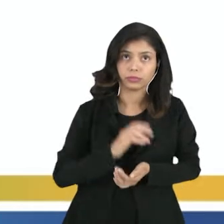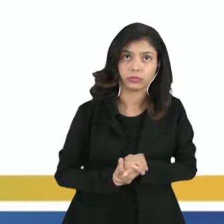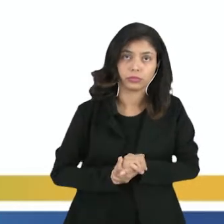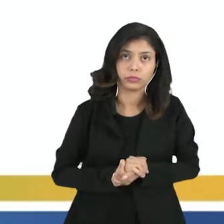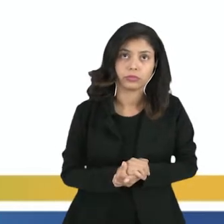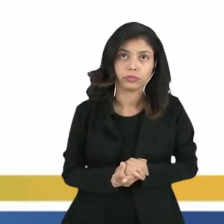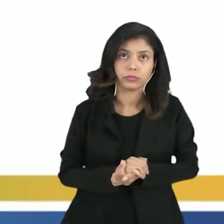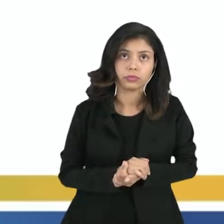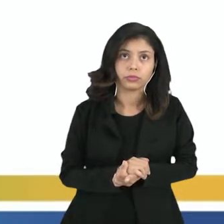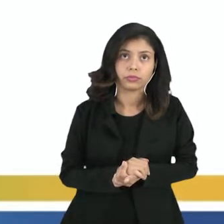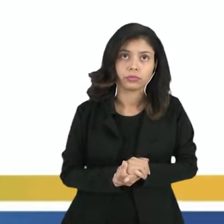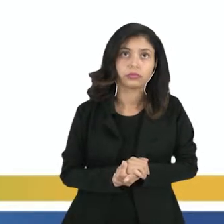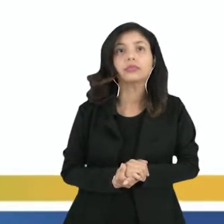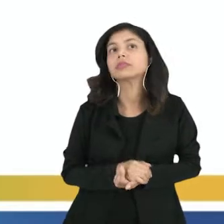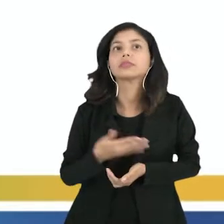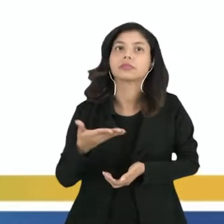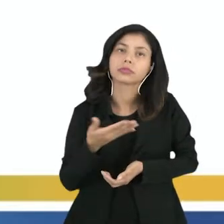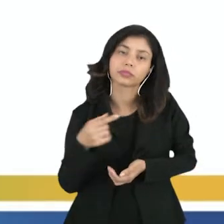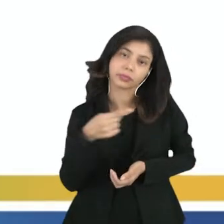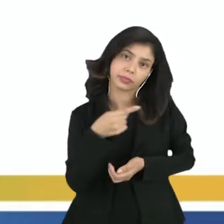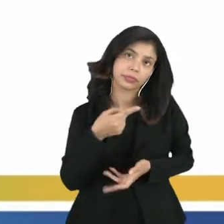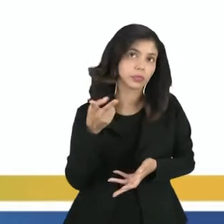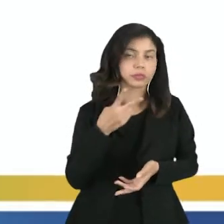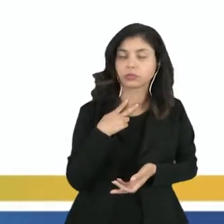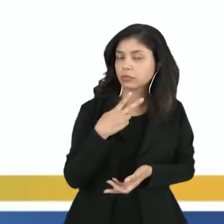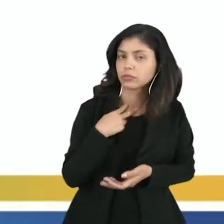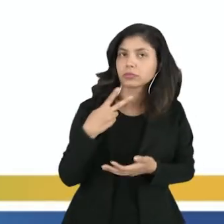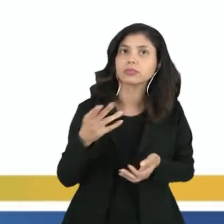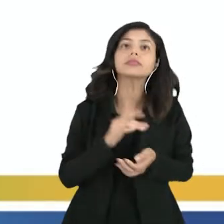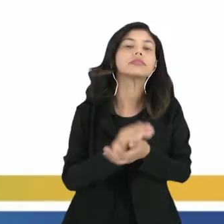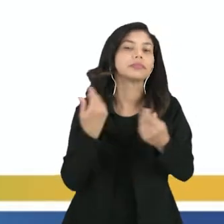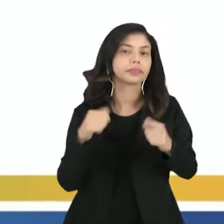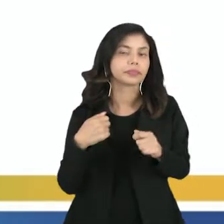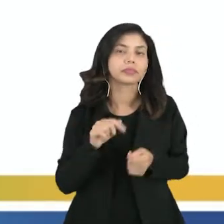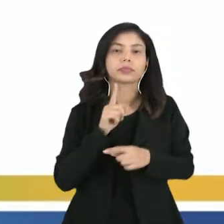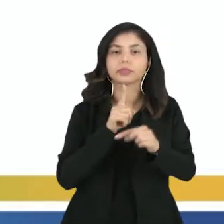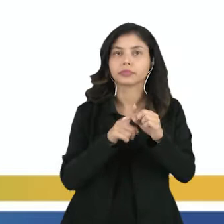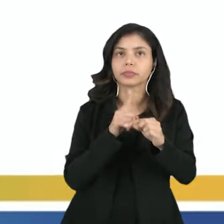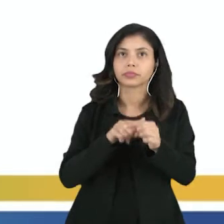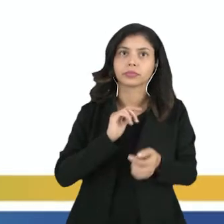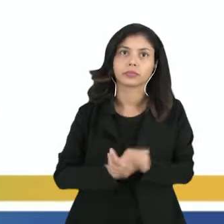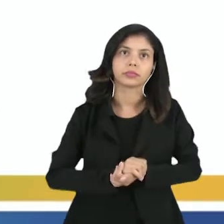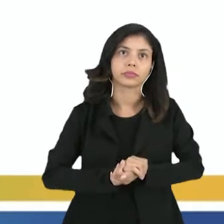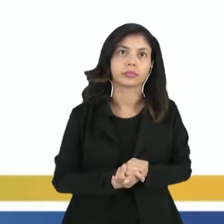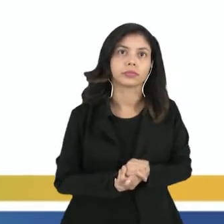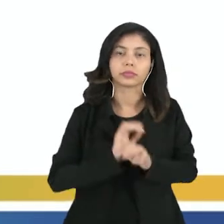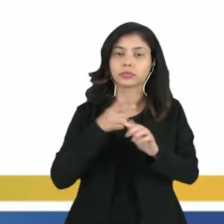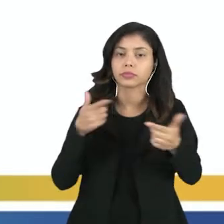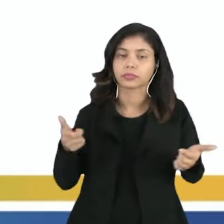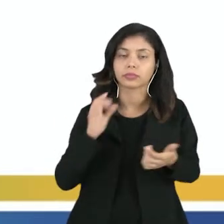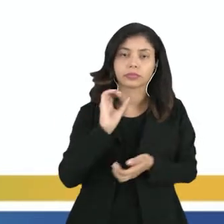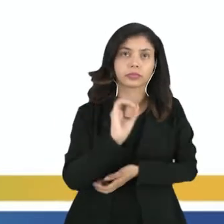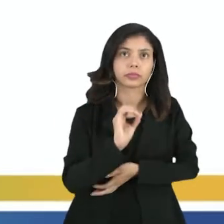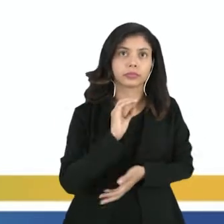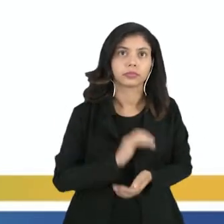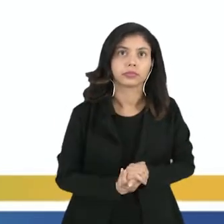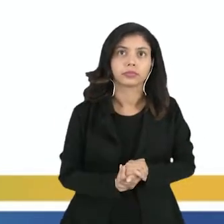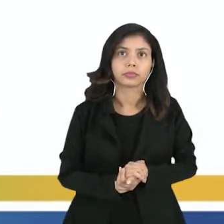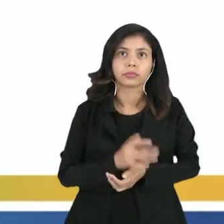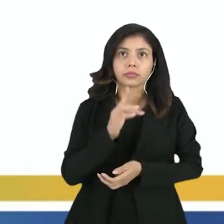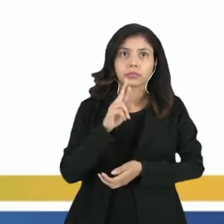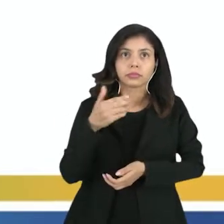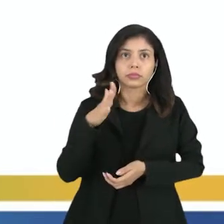5, ops, né? A base negativa não pode, a base deve ser positiva, ou seja, maior do que 0, para